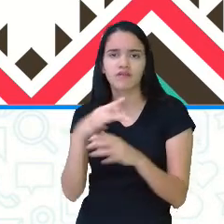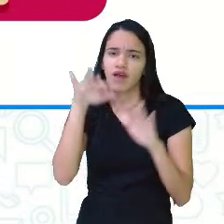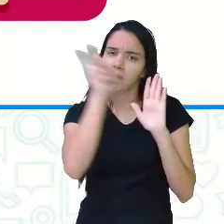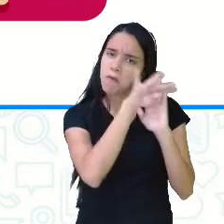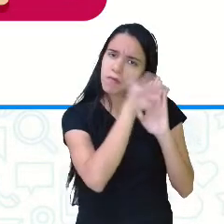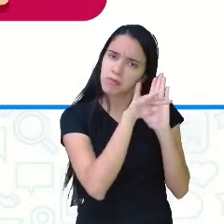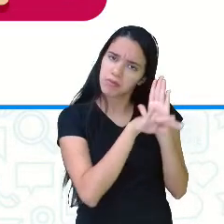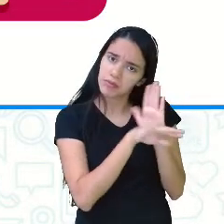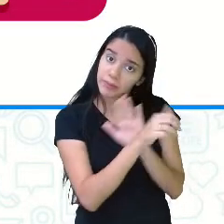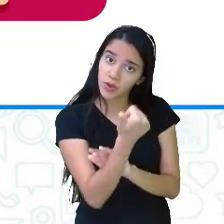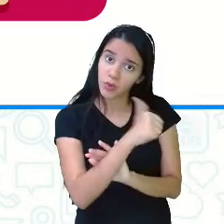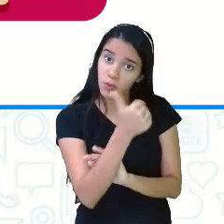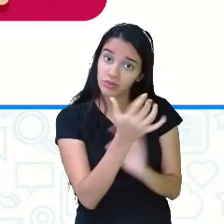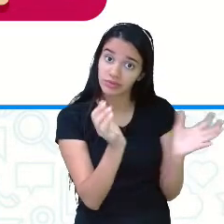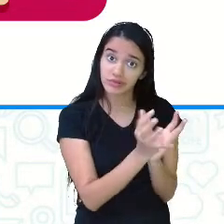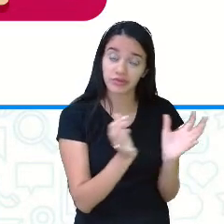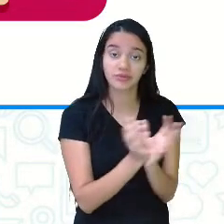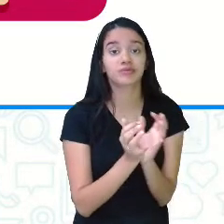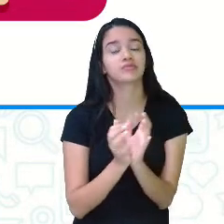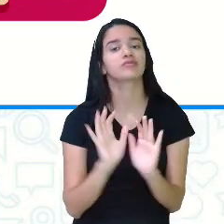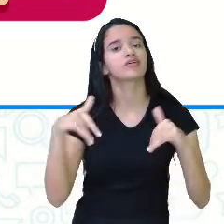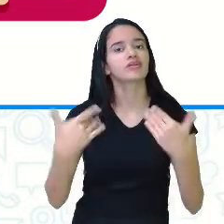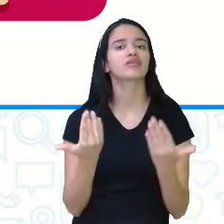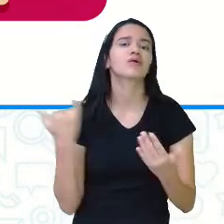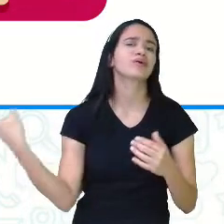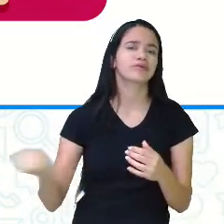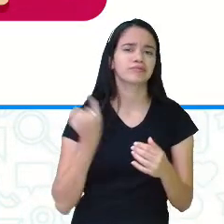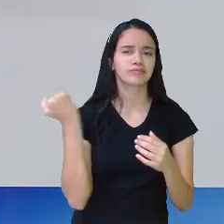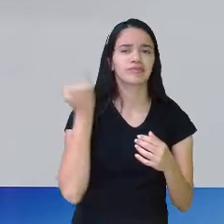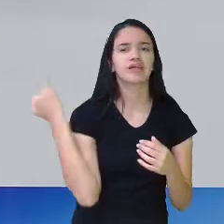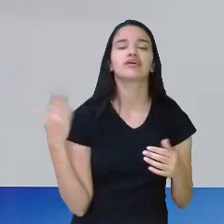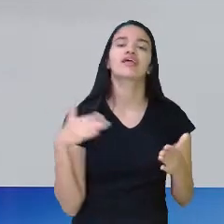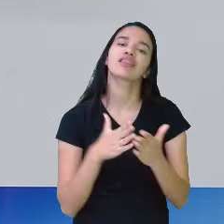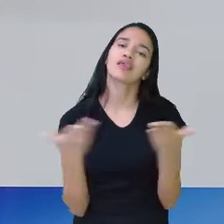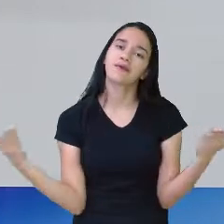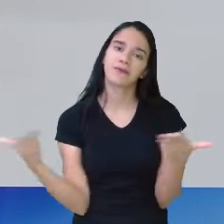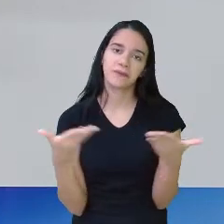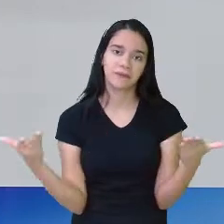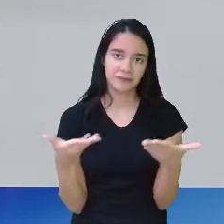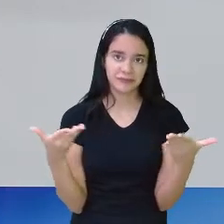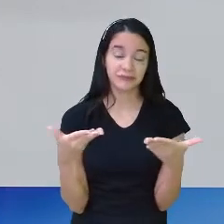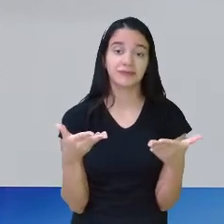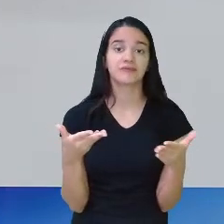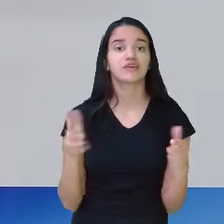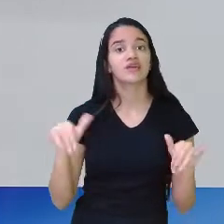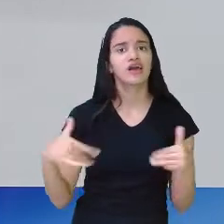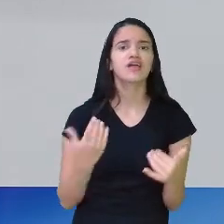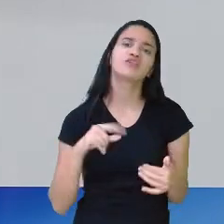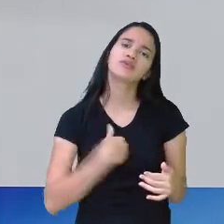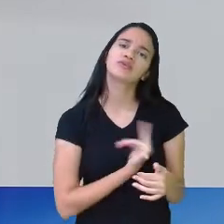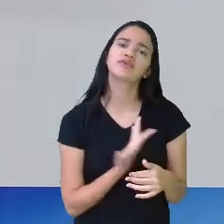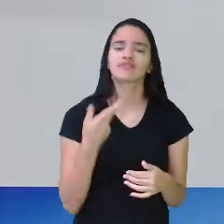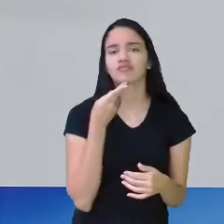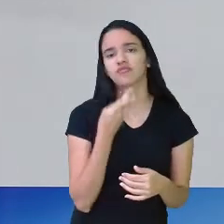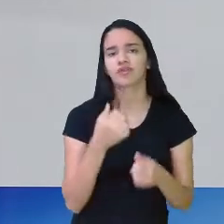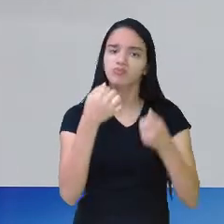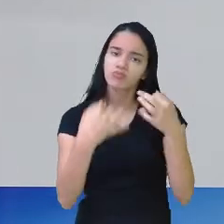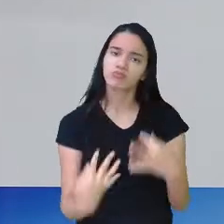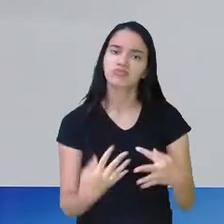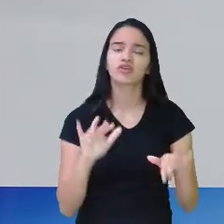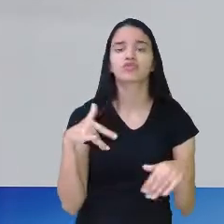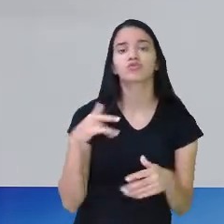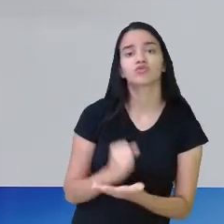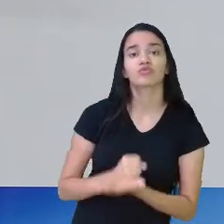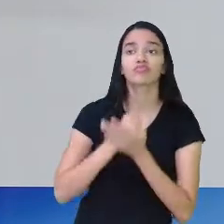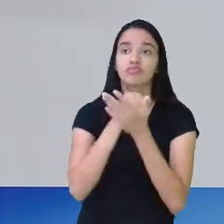listando esses 11 grupos, tá? E eles são importantes até hoje, né, gente? Aquela coisa que a gente já falou aqui. Eles nos ajudaram